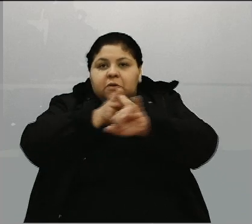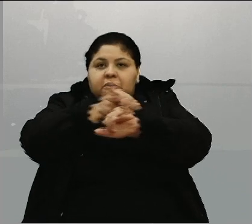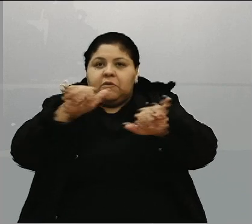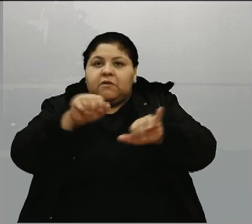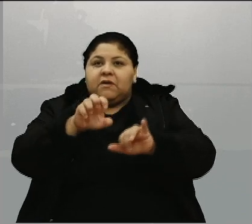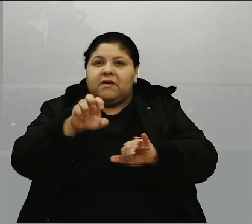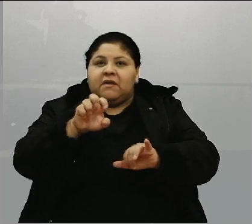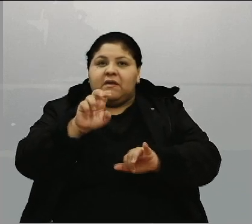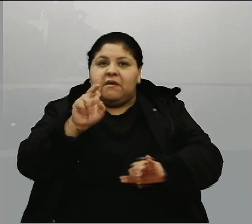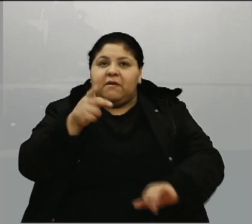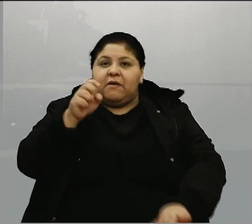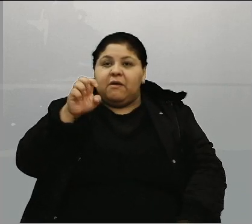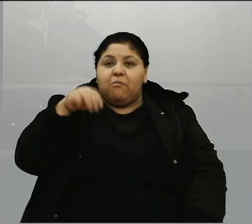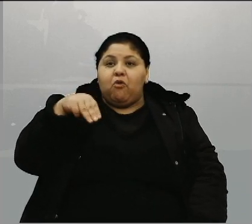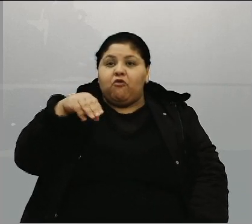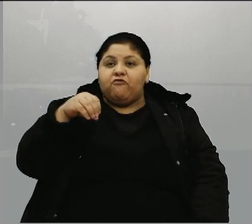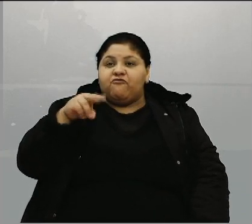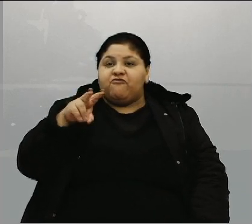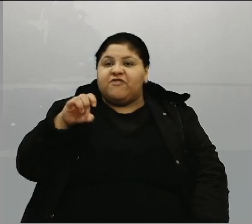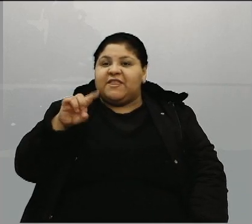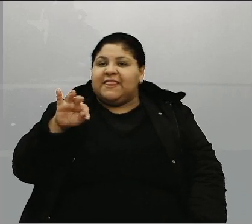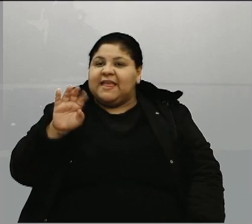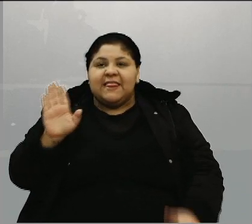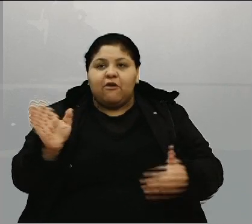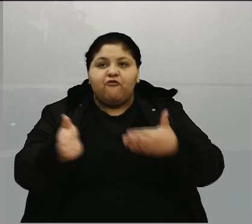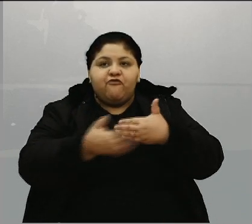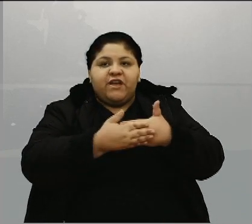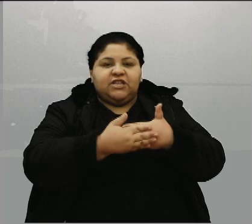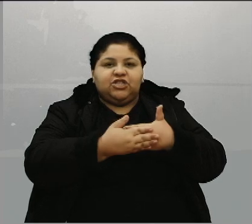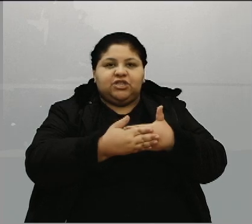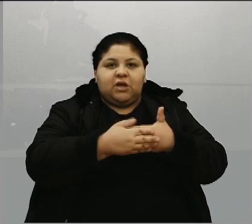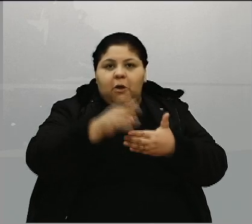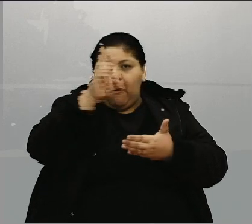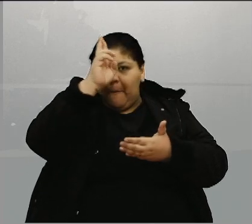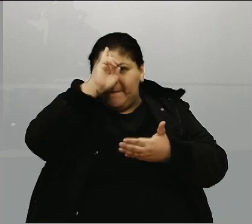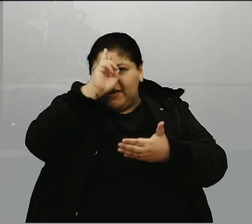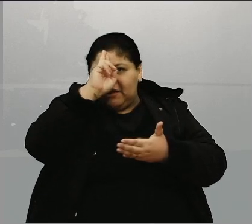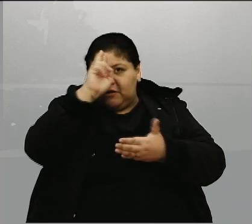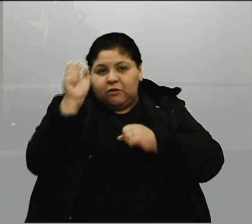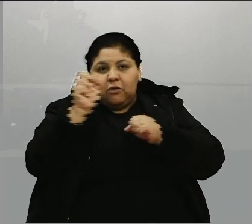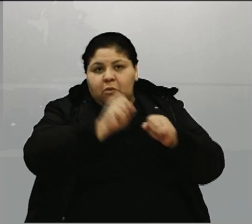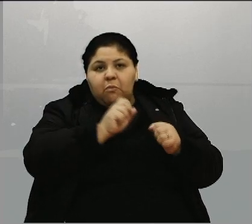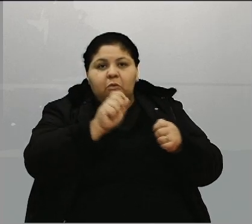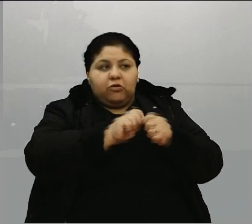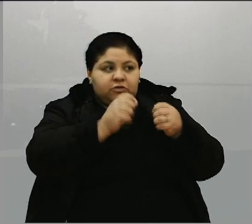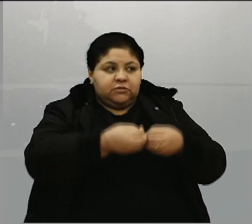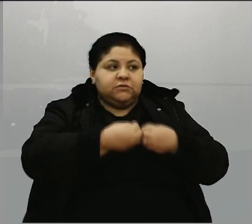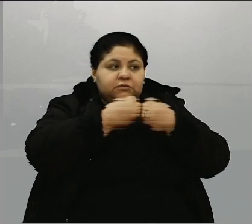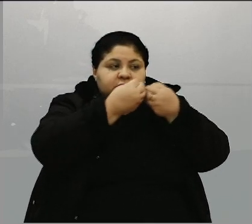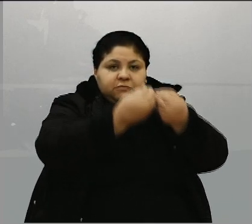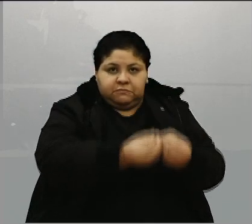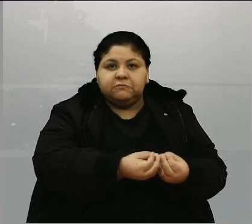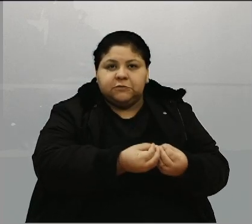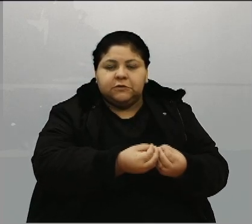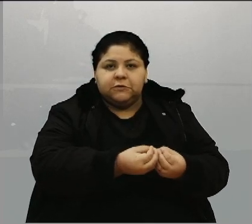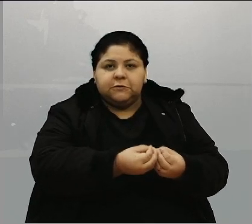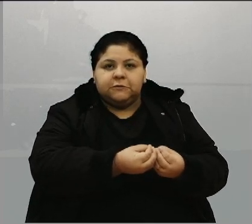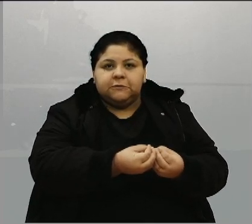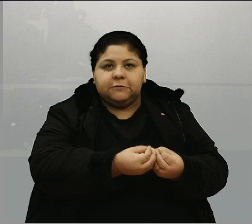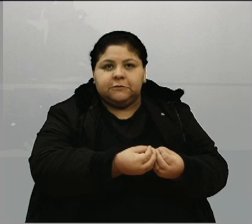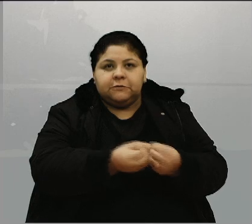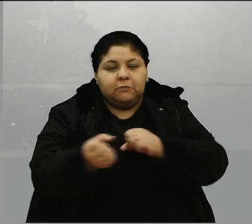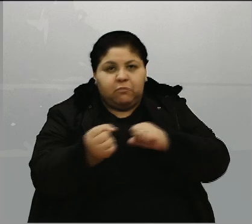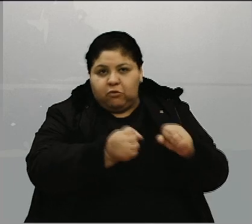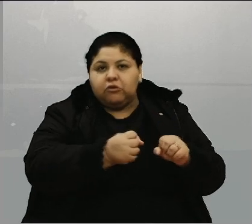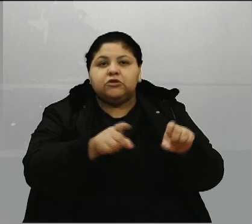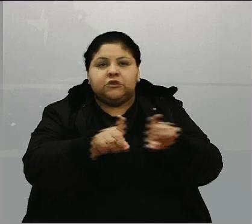também, antes, ele não fecha ao meio-dia. Portanto, quem puder, né, eventualmente fazer essas doações, né, que